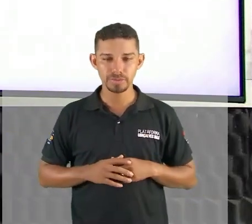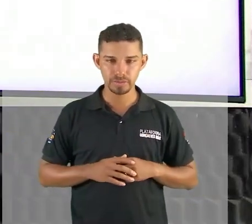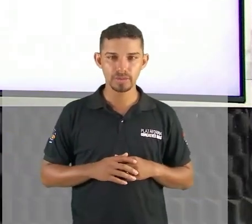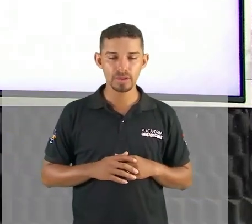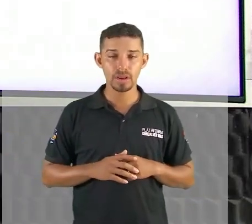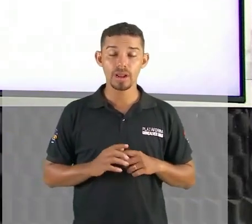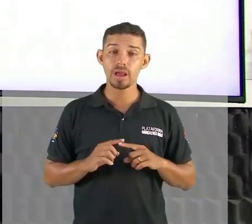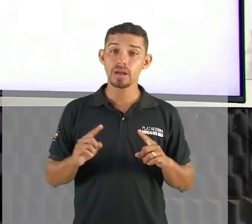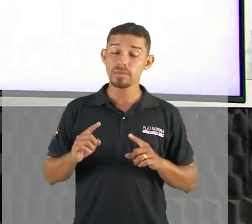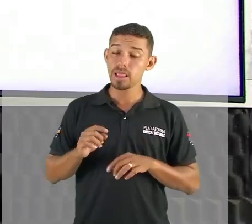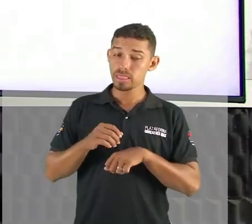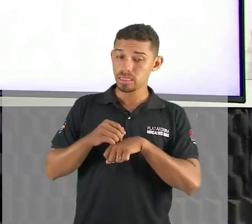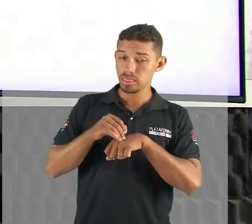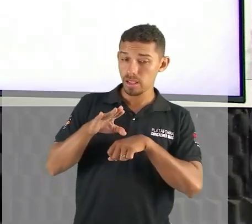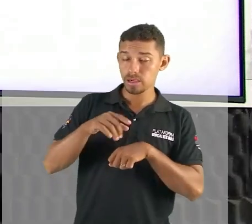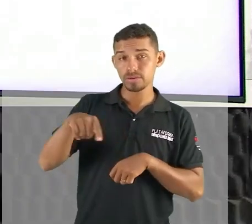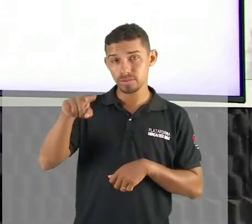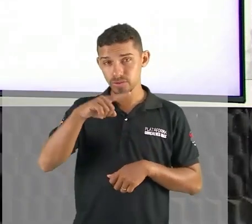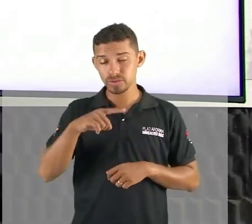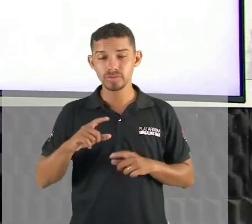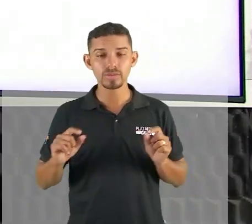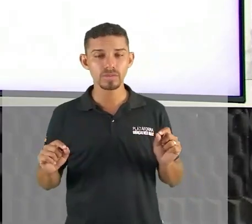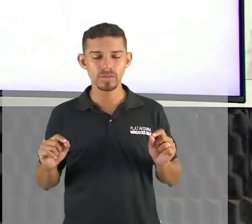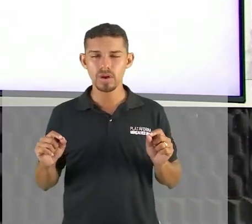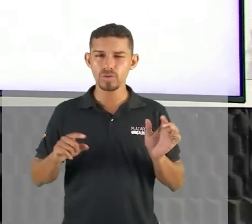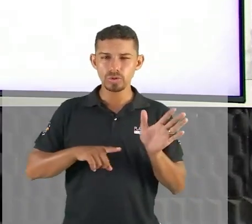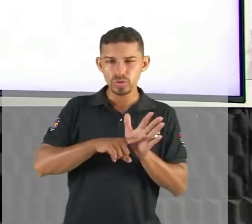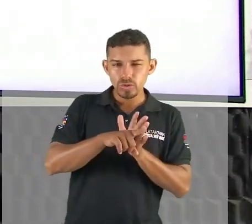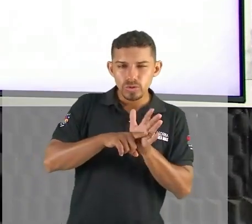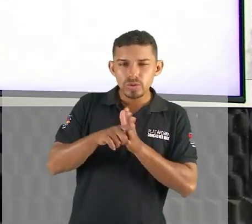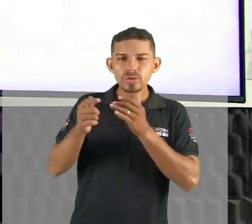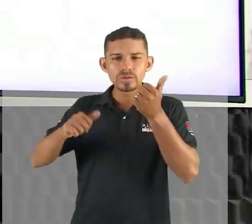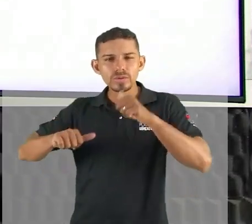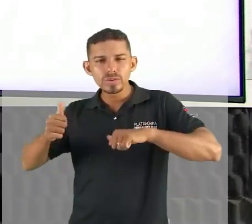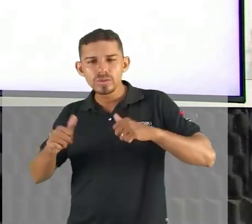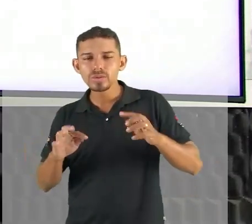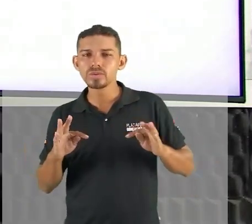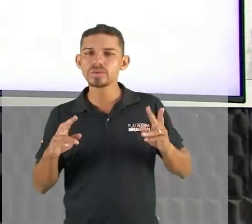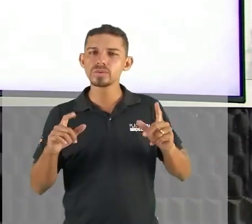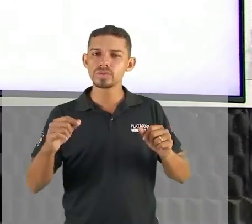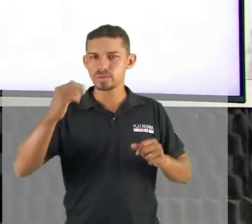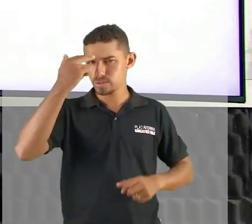uma dica que eu dou a vocês, ao analisar toda